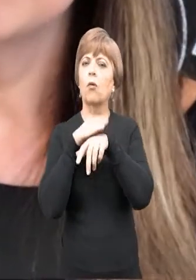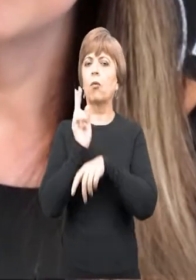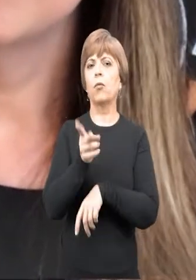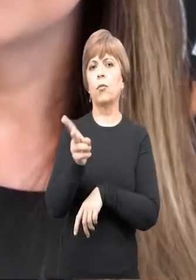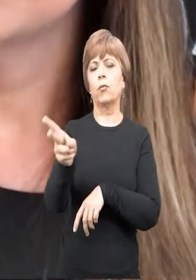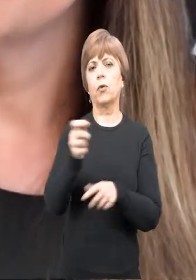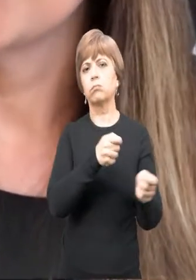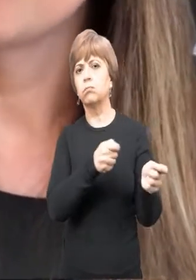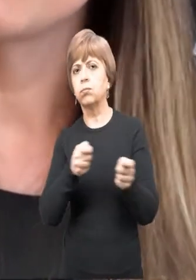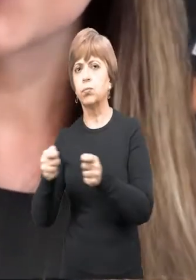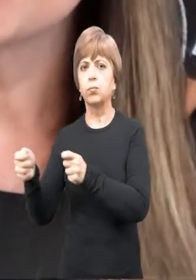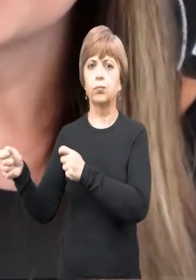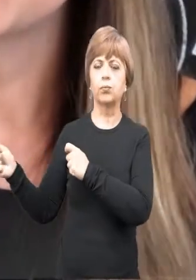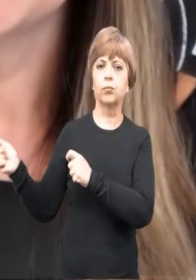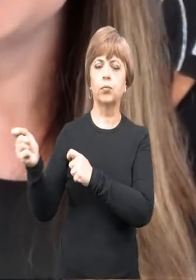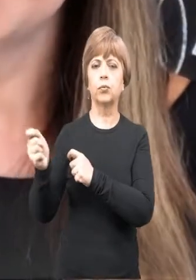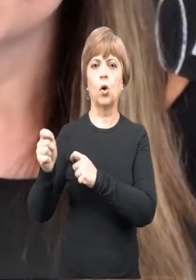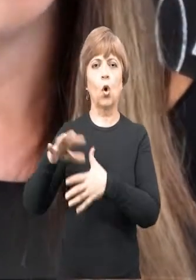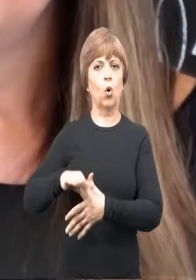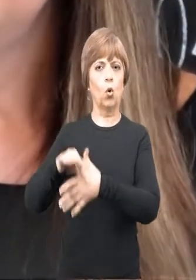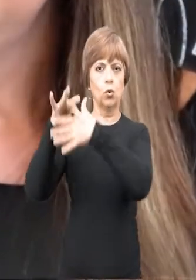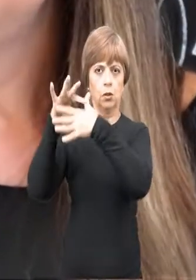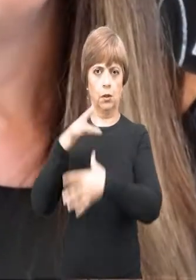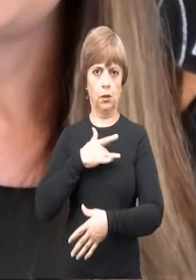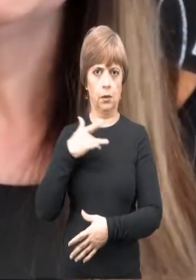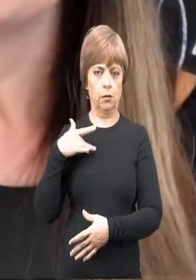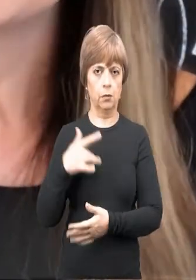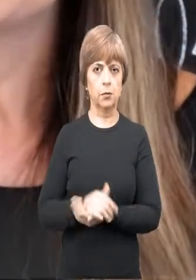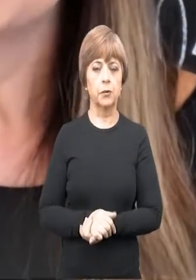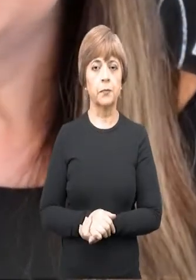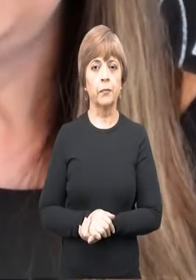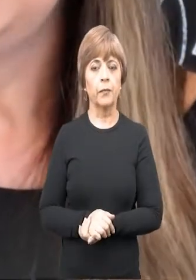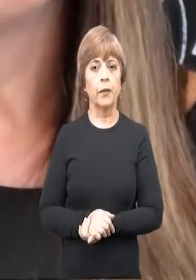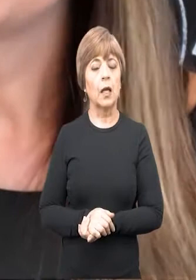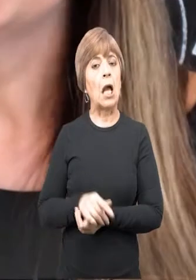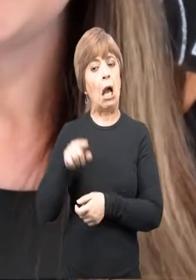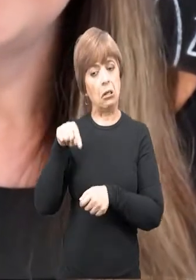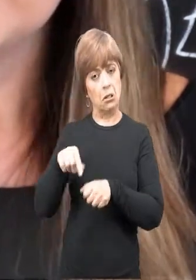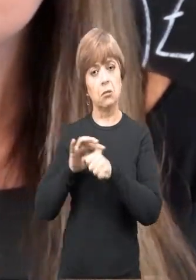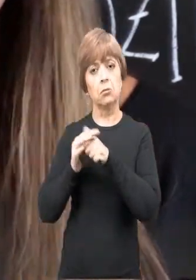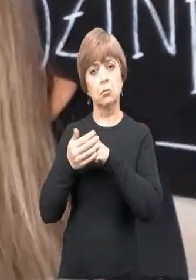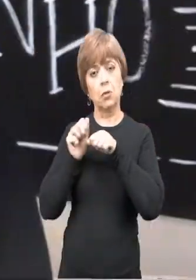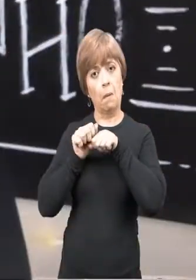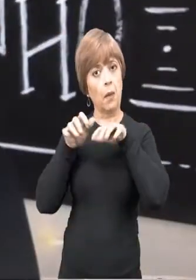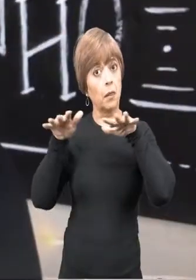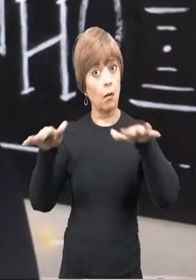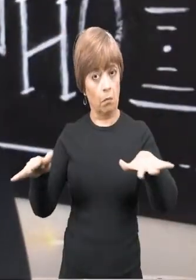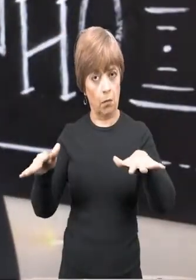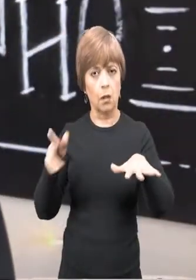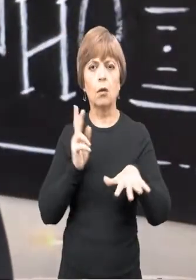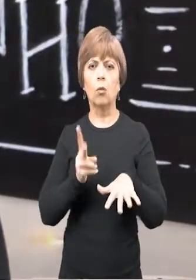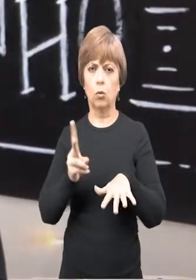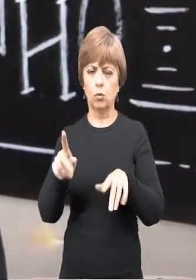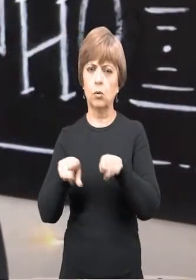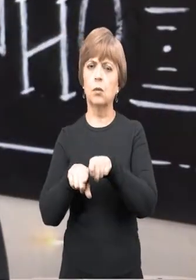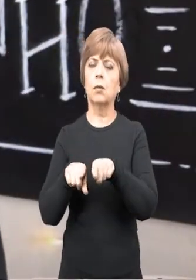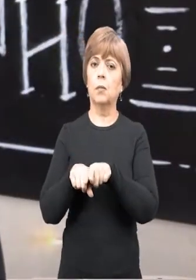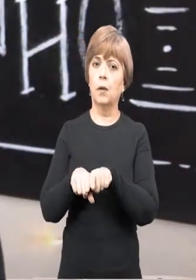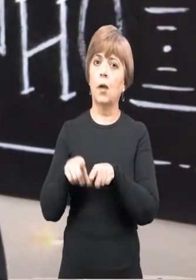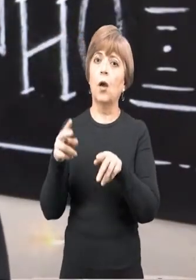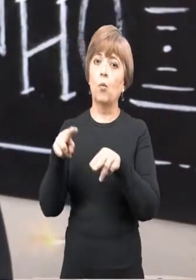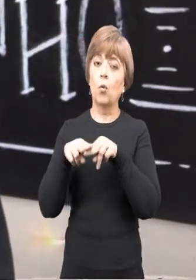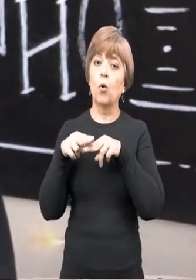frequente com os gestores de saúde. Então, na pandemia não foi diferente, a gente intensificou essa atuação, na